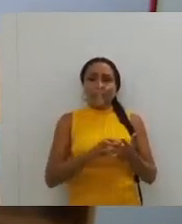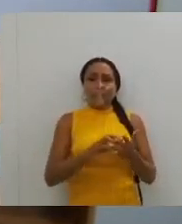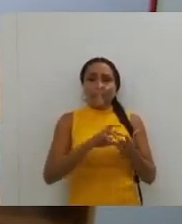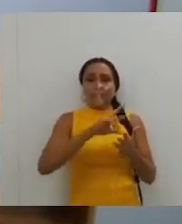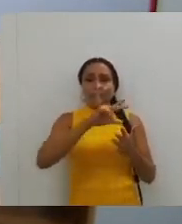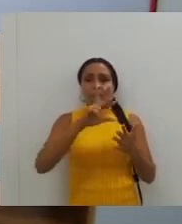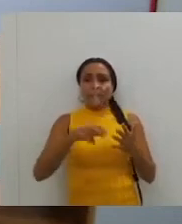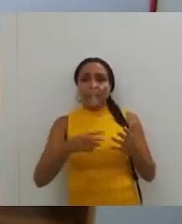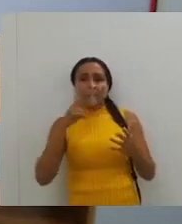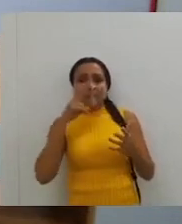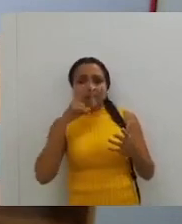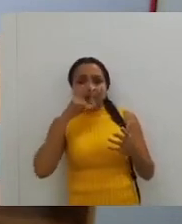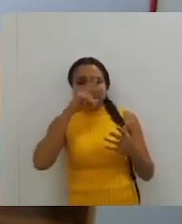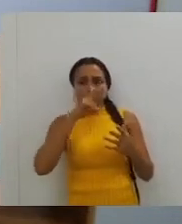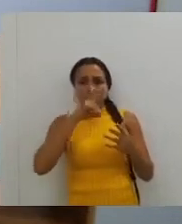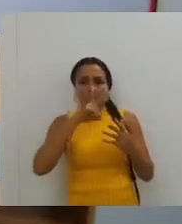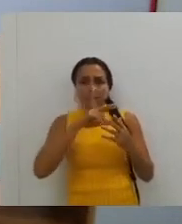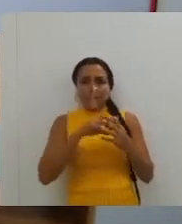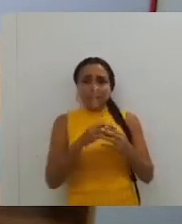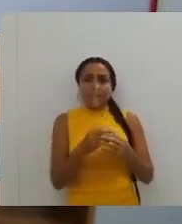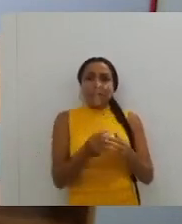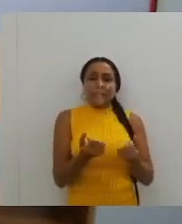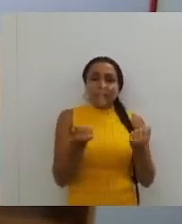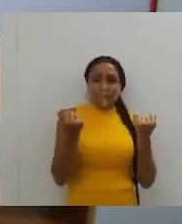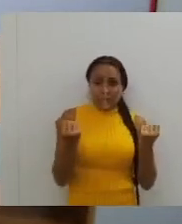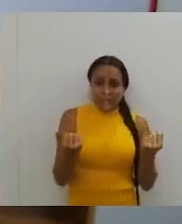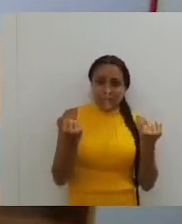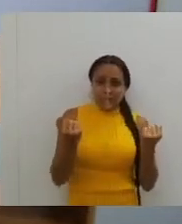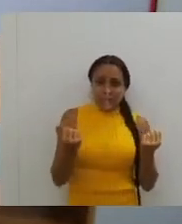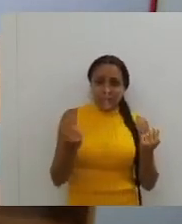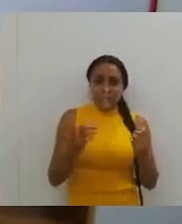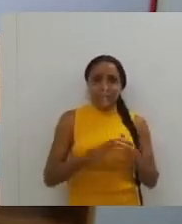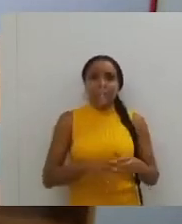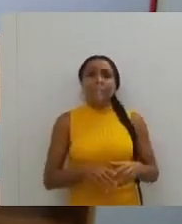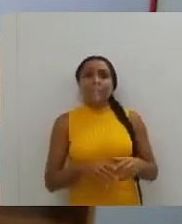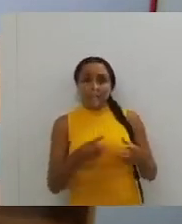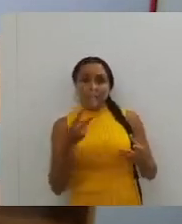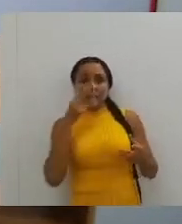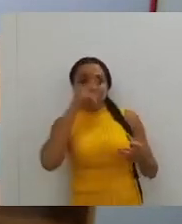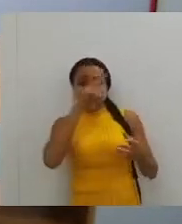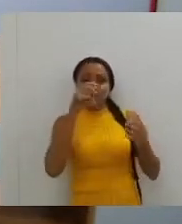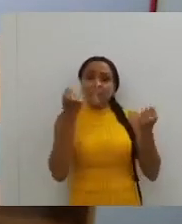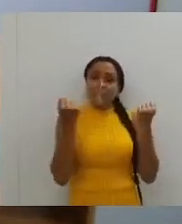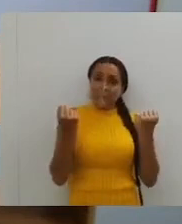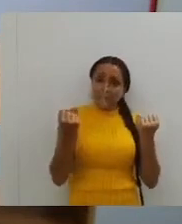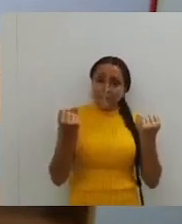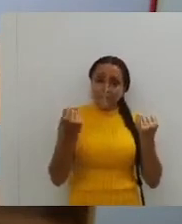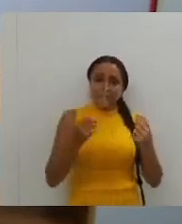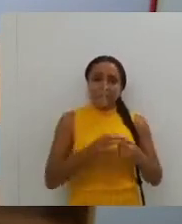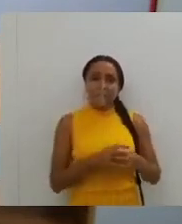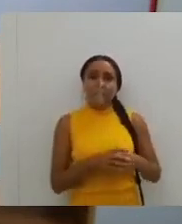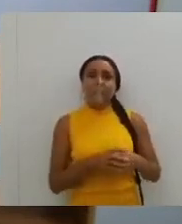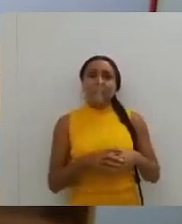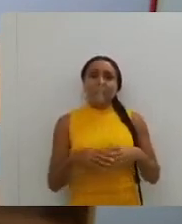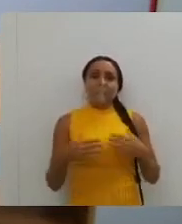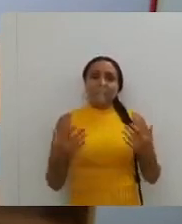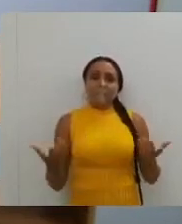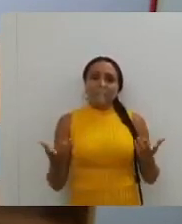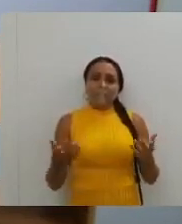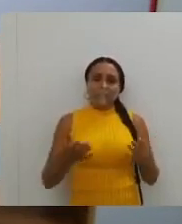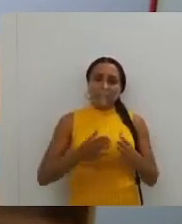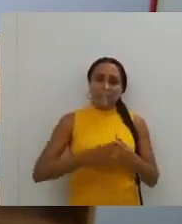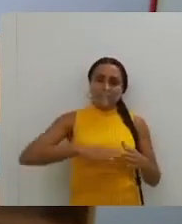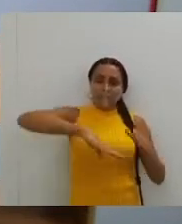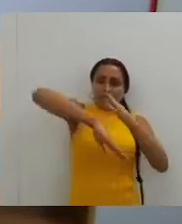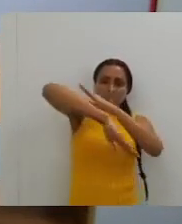da força gravitacional chamada de força-peso. Então nós temos aí um plano inclinado, onde